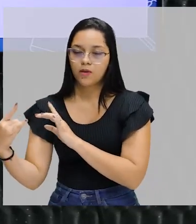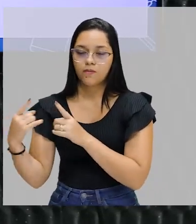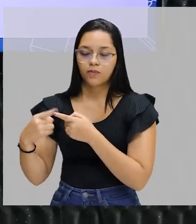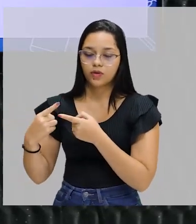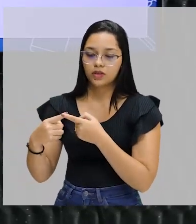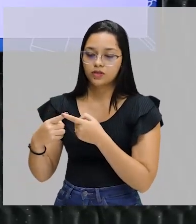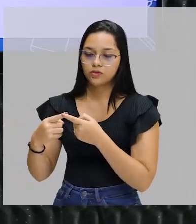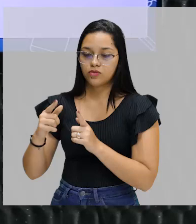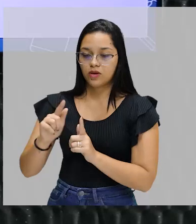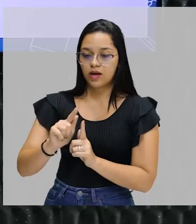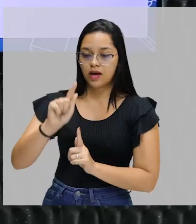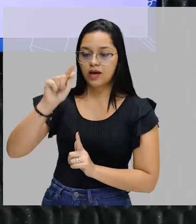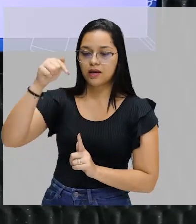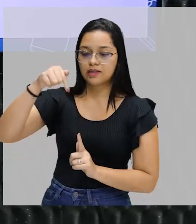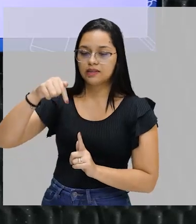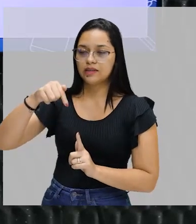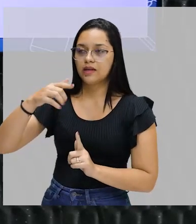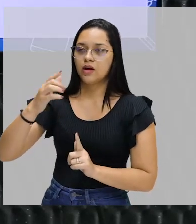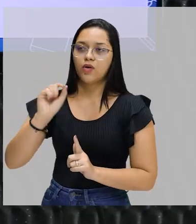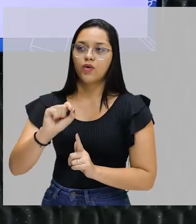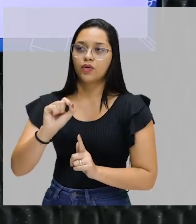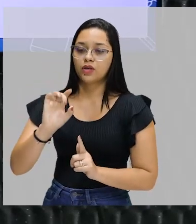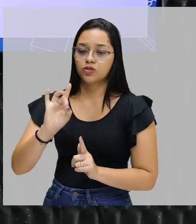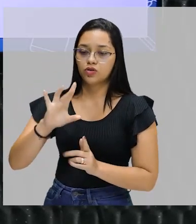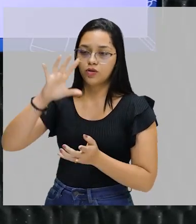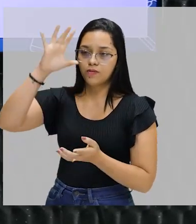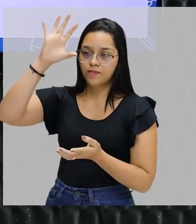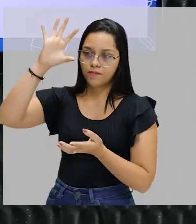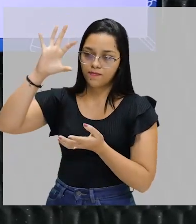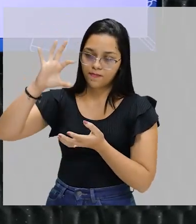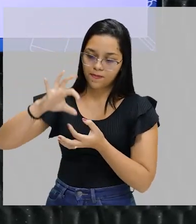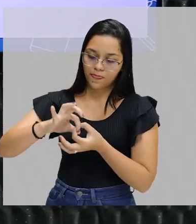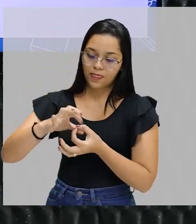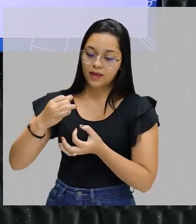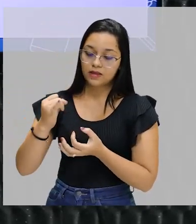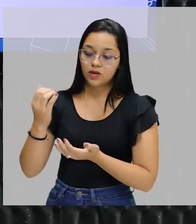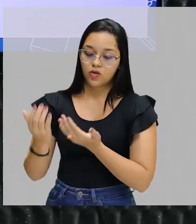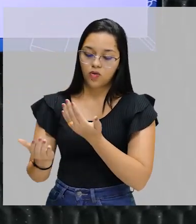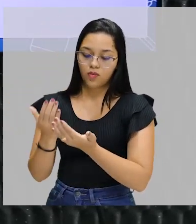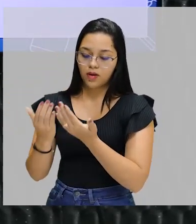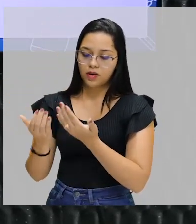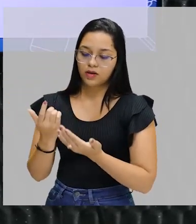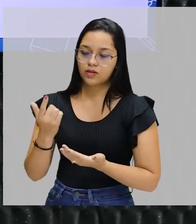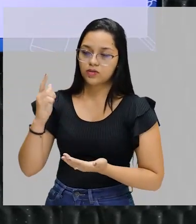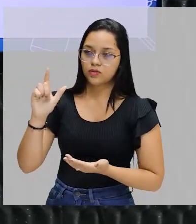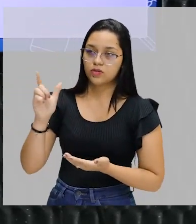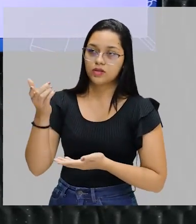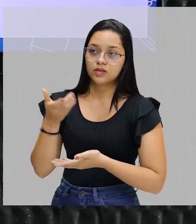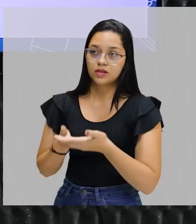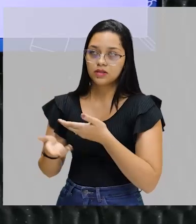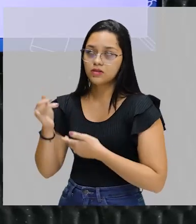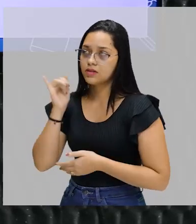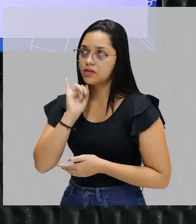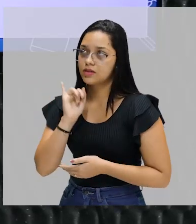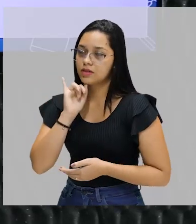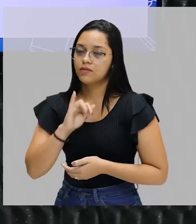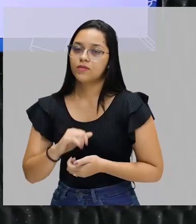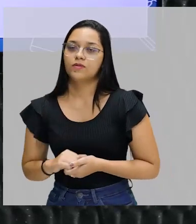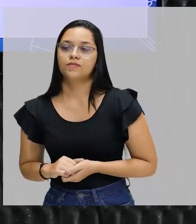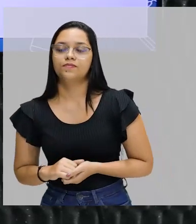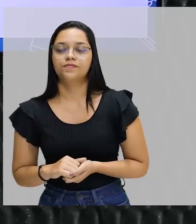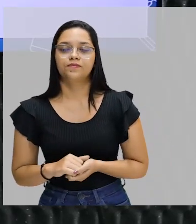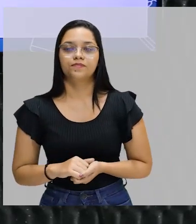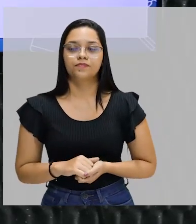a gravidade, até então, ela é só atrativa. Se a gente for comparar com as outras interações. Por exemplo,